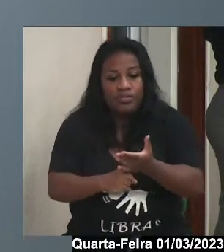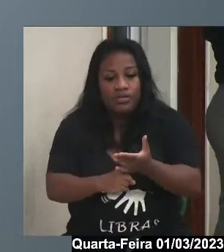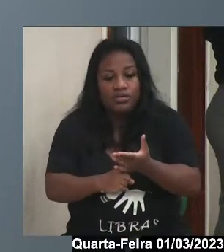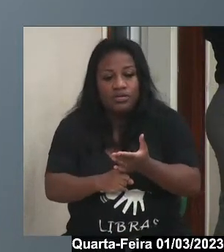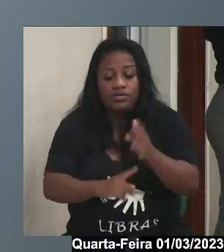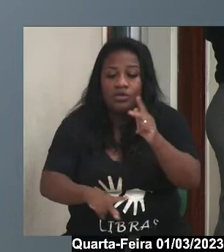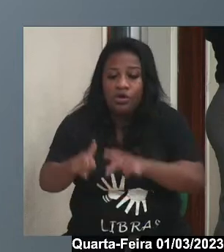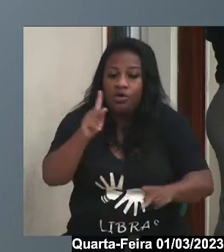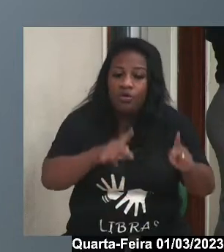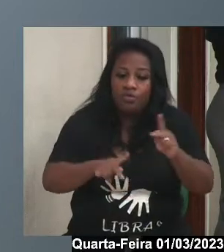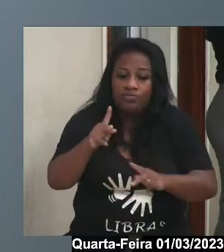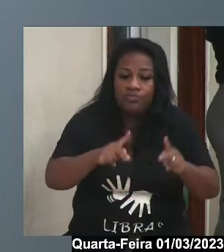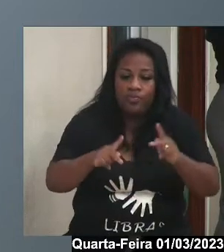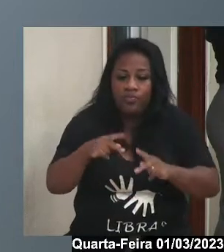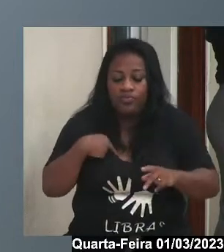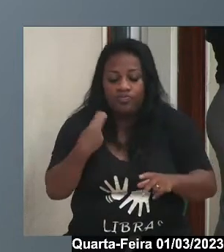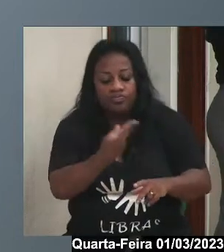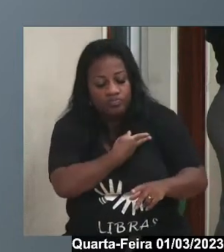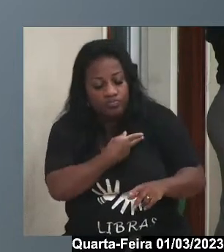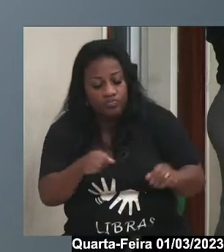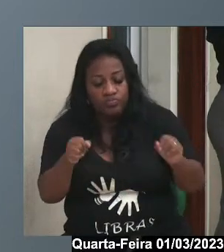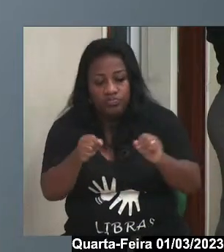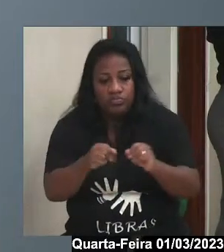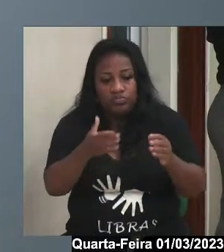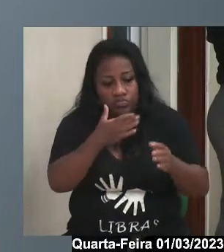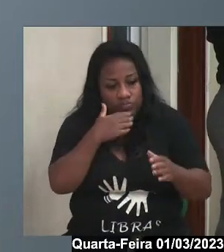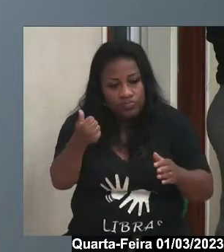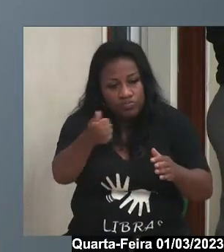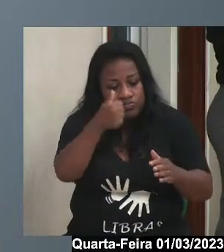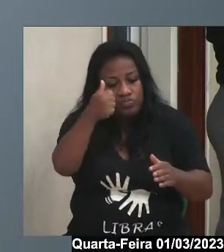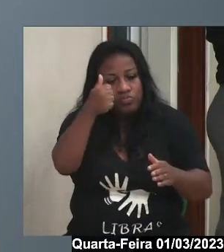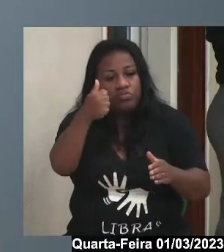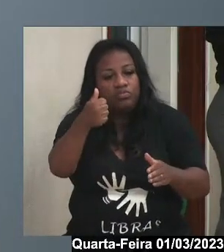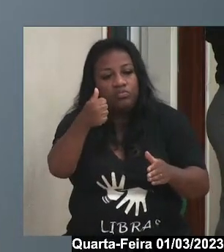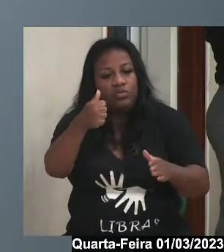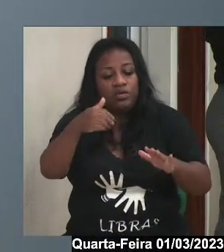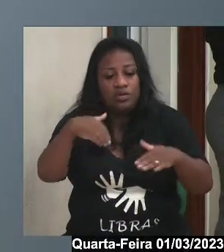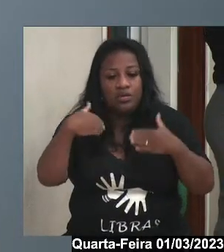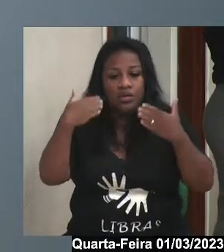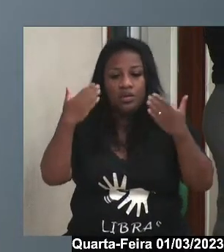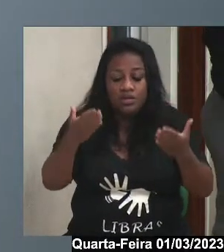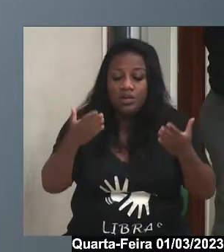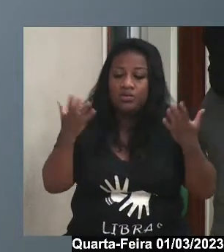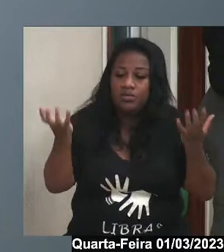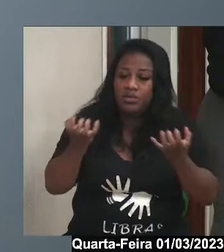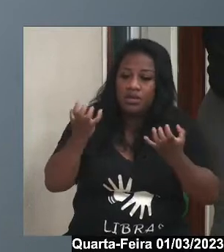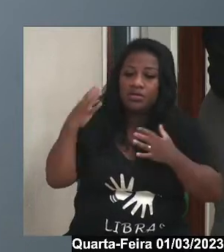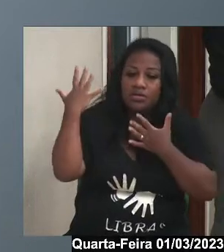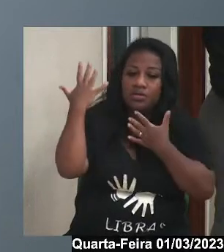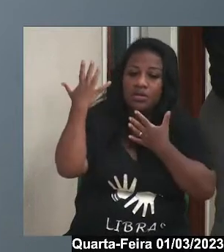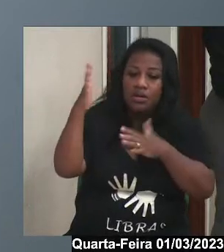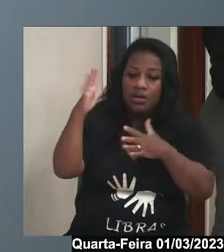população. Nós estamos dando o nosso melhor para valorizar a nossa guarda municipal, então, por isso, eu parabenizo o Cleito e